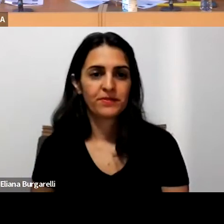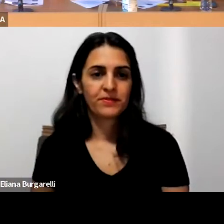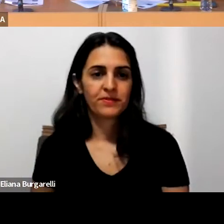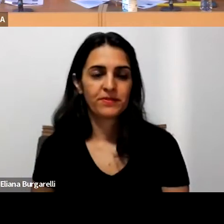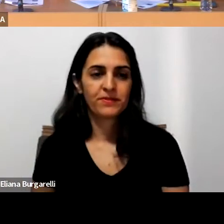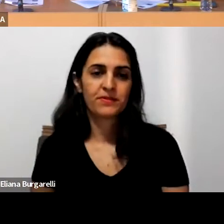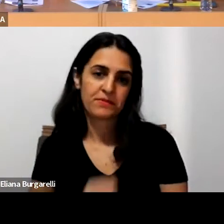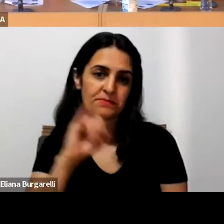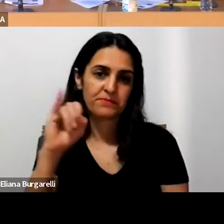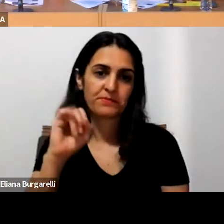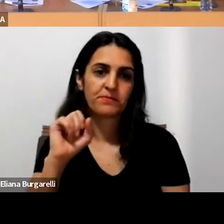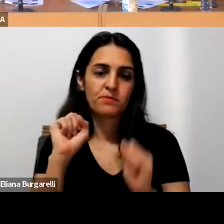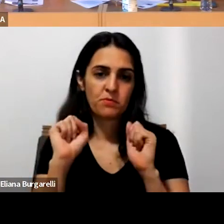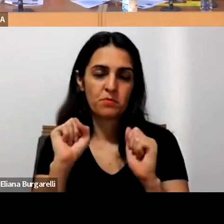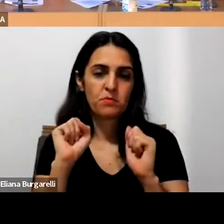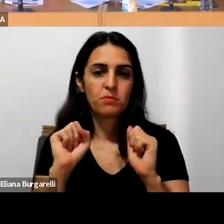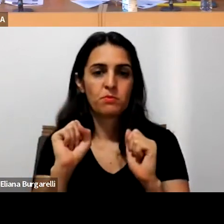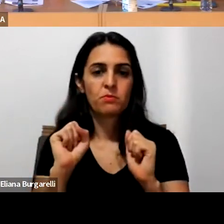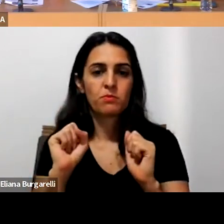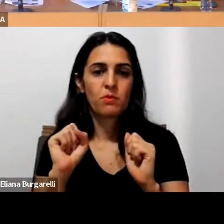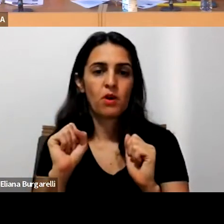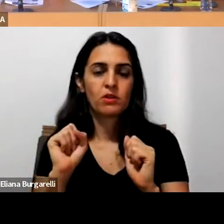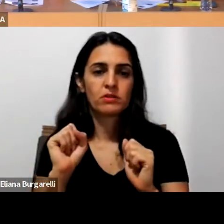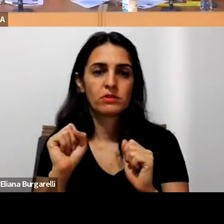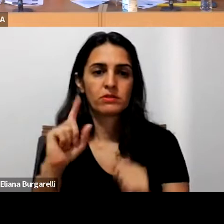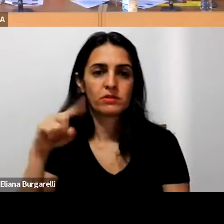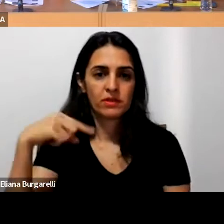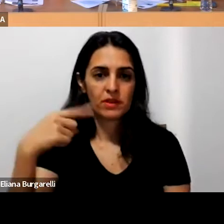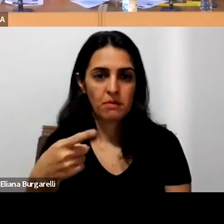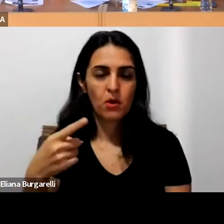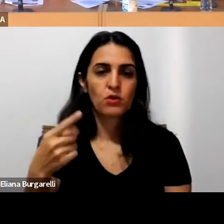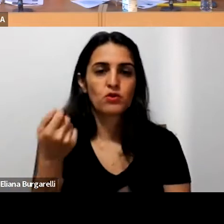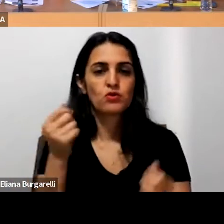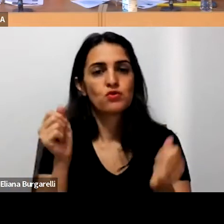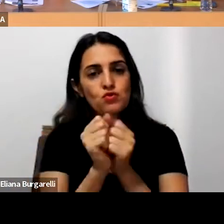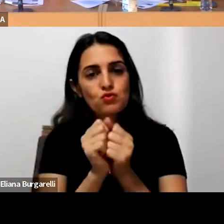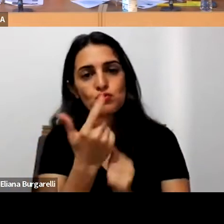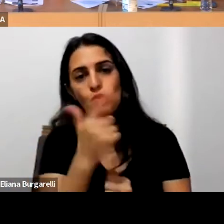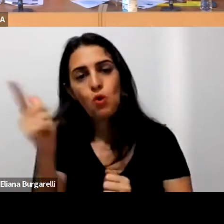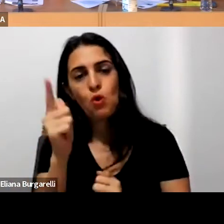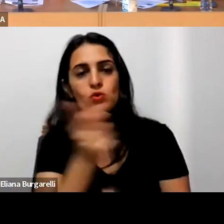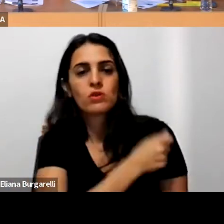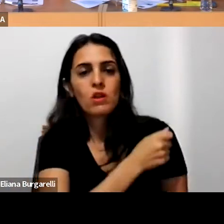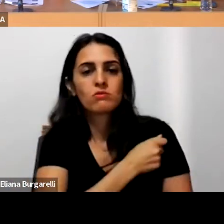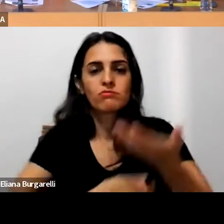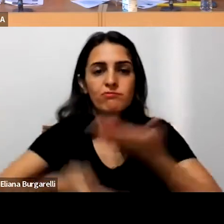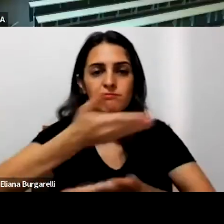E sim, você vai poder intervir depois com os outros estudantes na hora das questões.